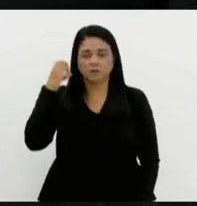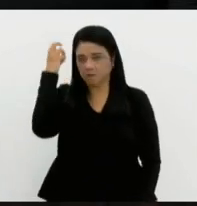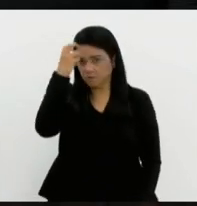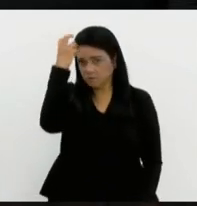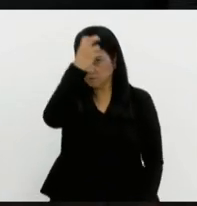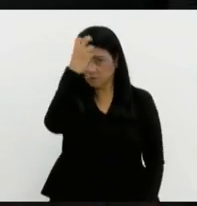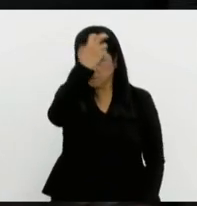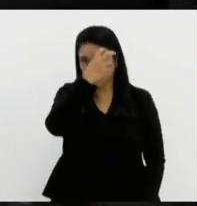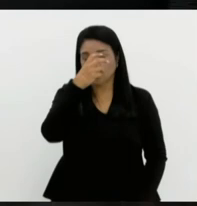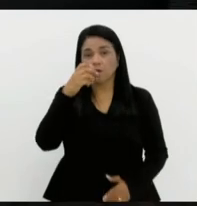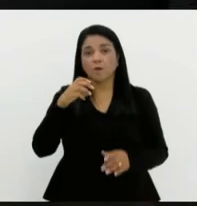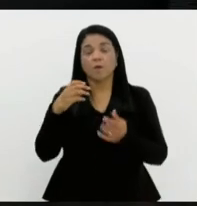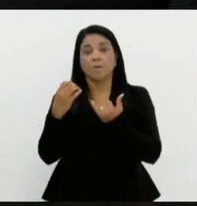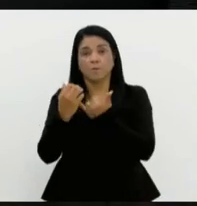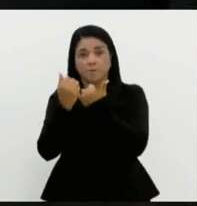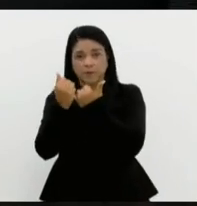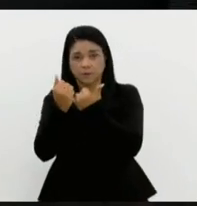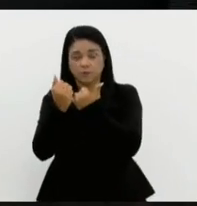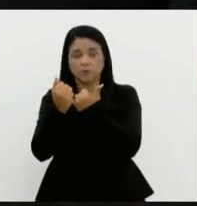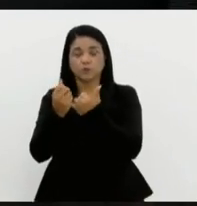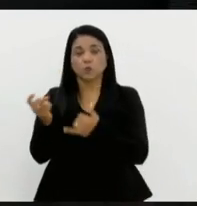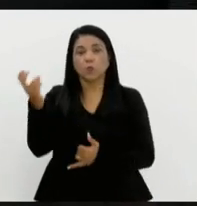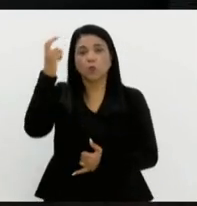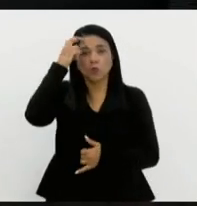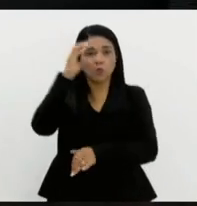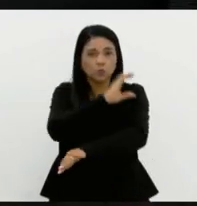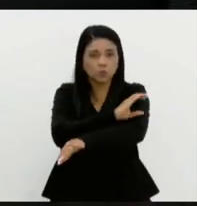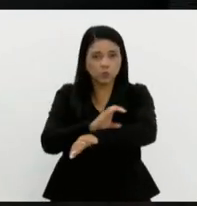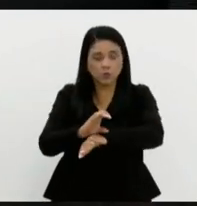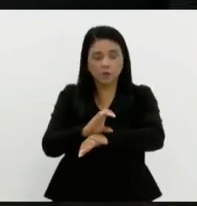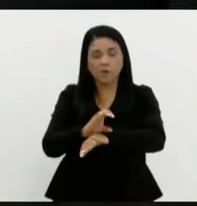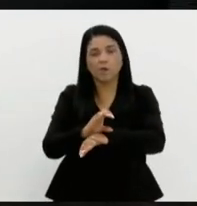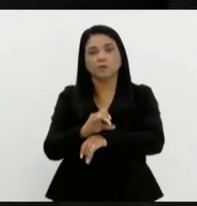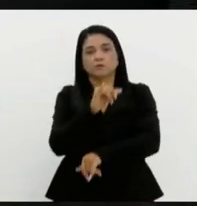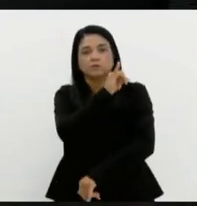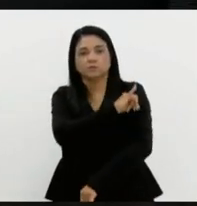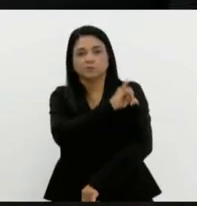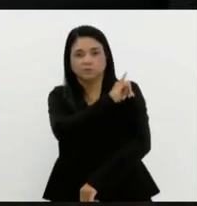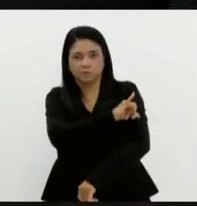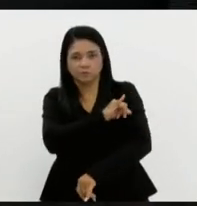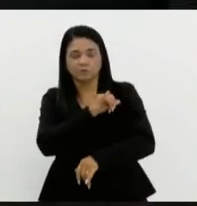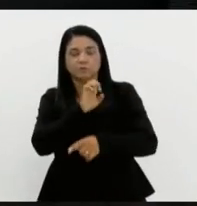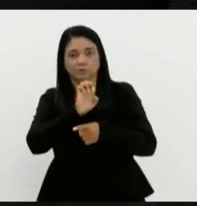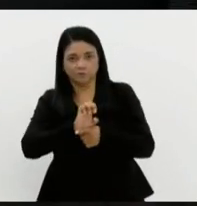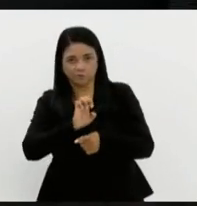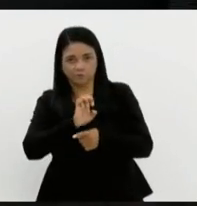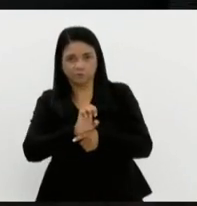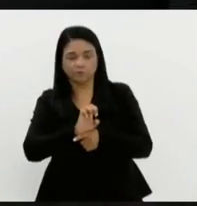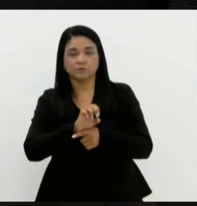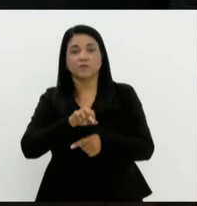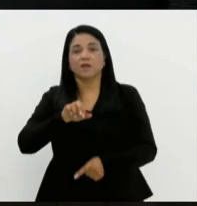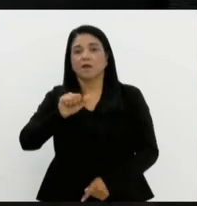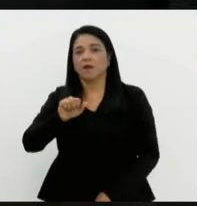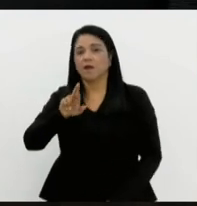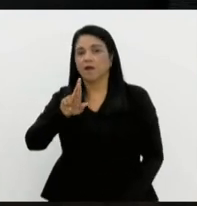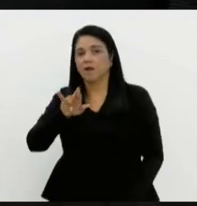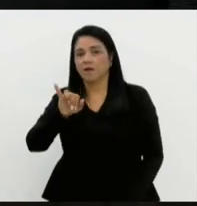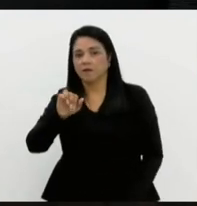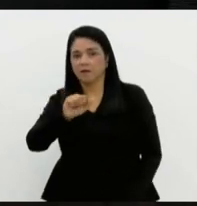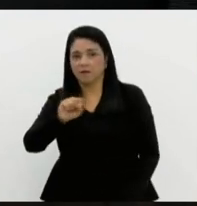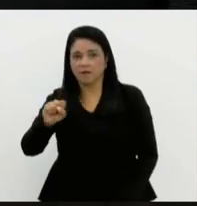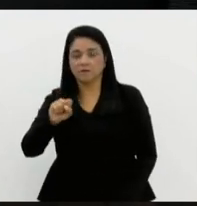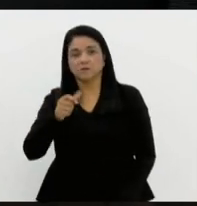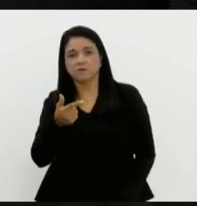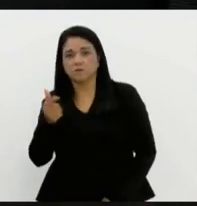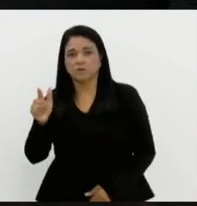declara patrimônio cultural e imaterial do Estado do Rio de Janeiro os arraiais e dá outras providências.